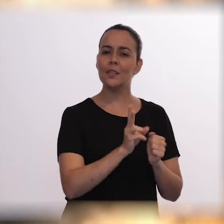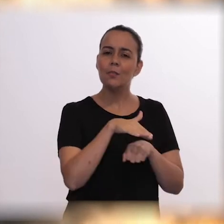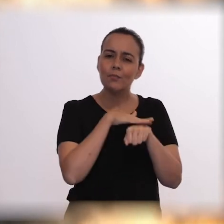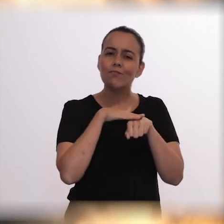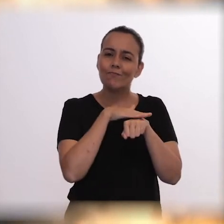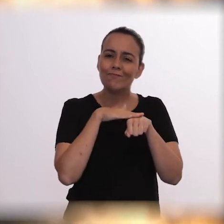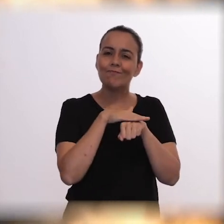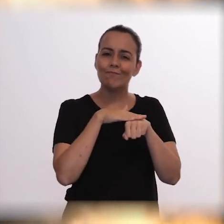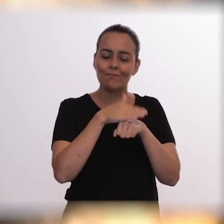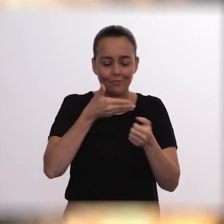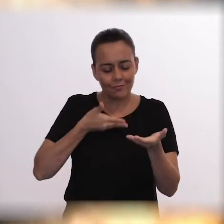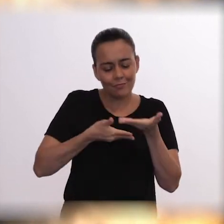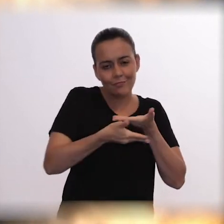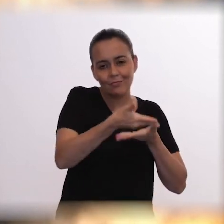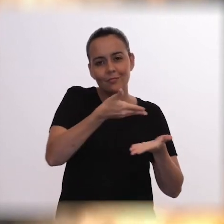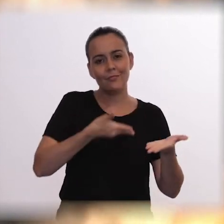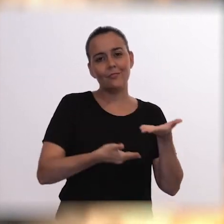aspectos da vida assim